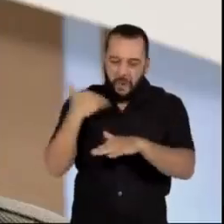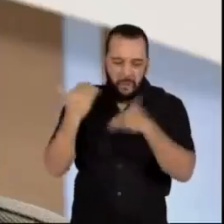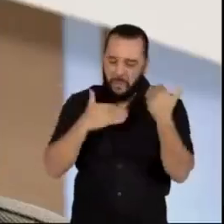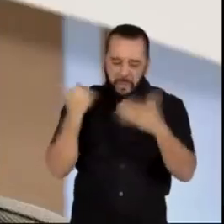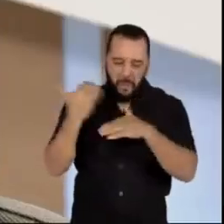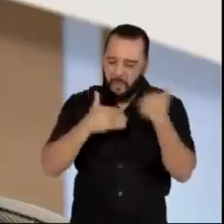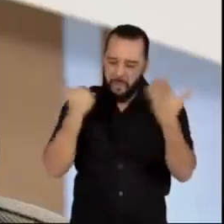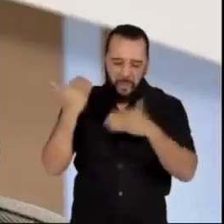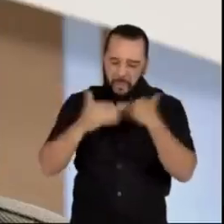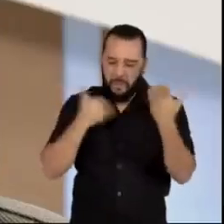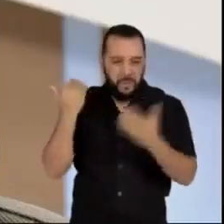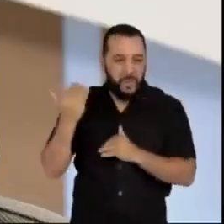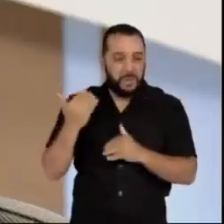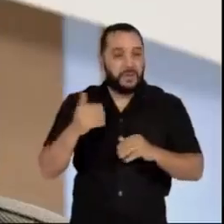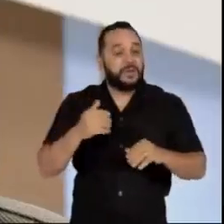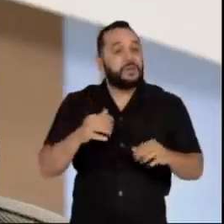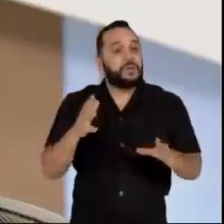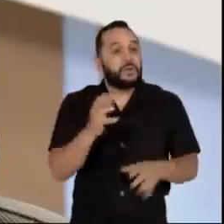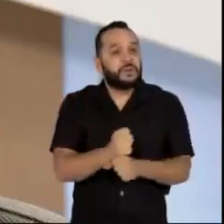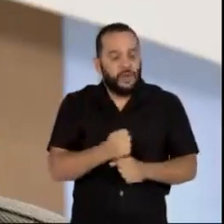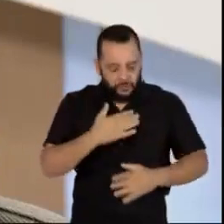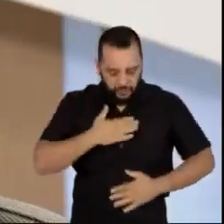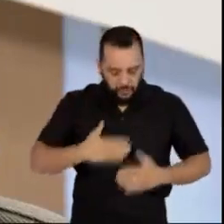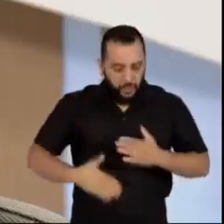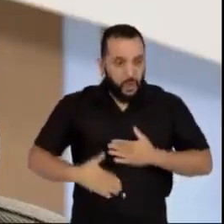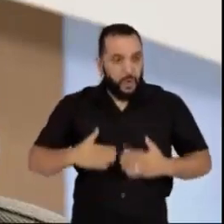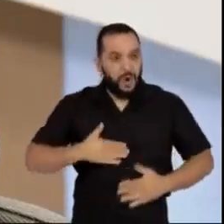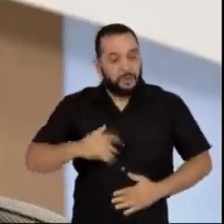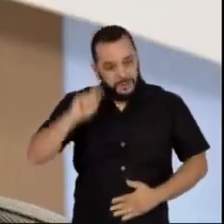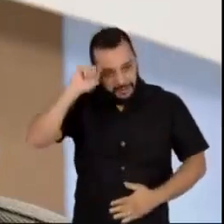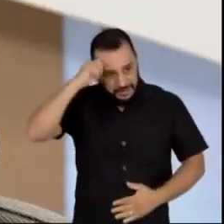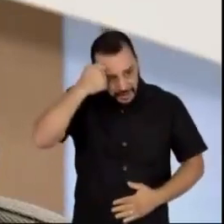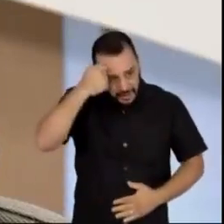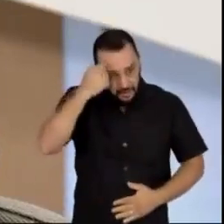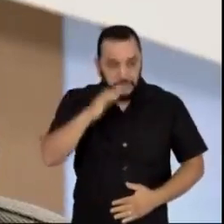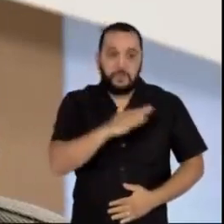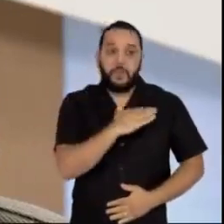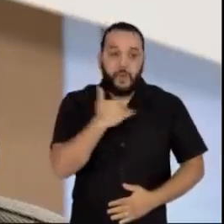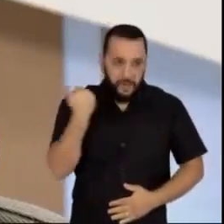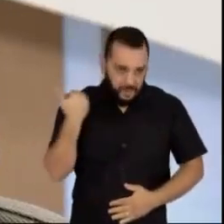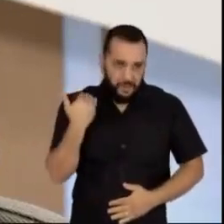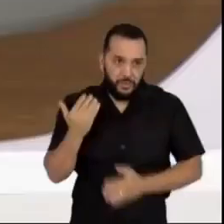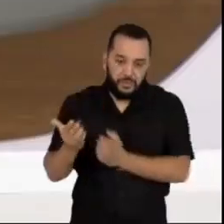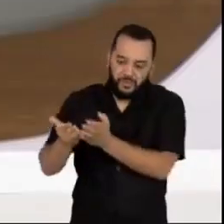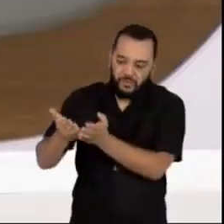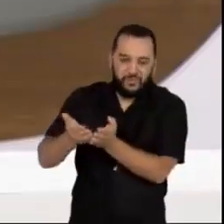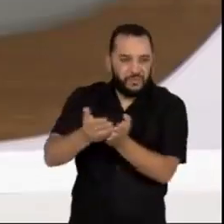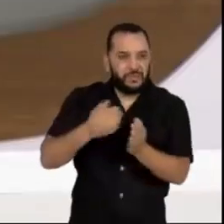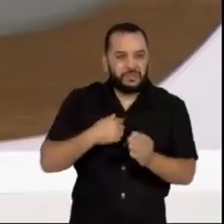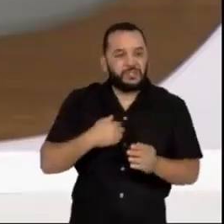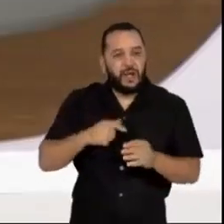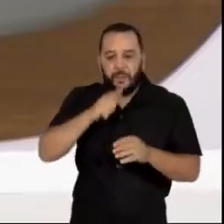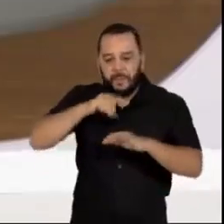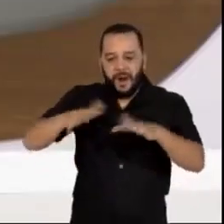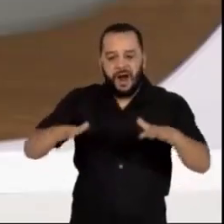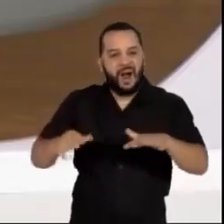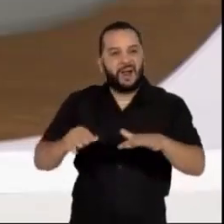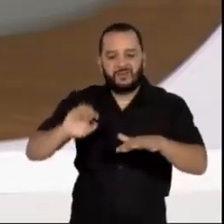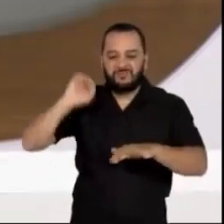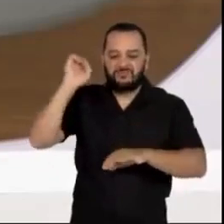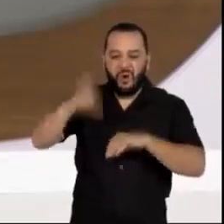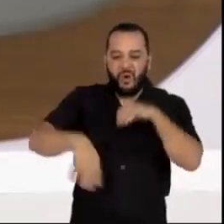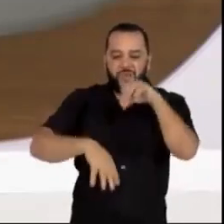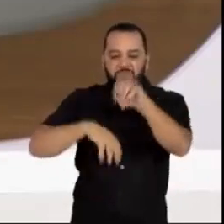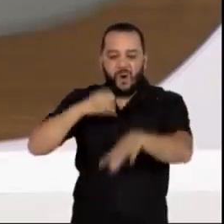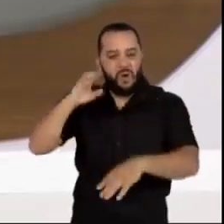que o volume de corpos de negros que morriam nas travessias nas viagens que era jogado ao mar era tão